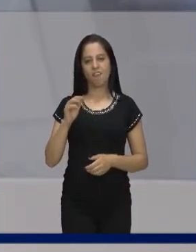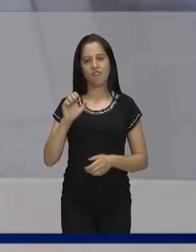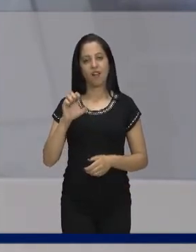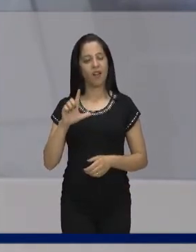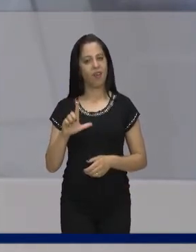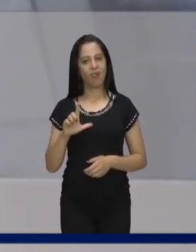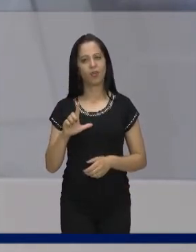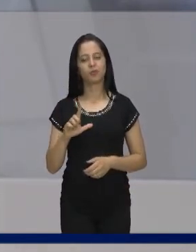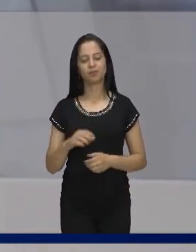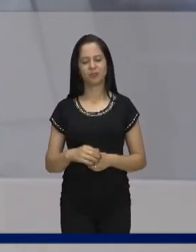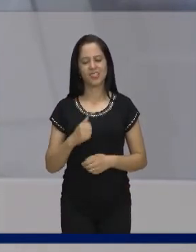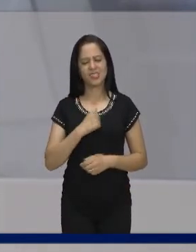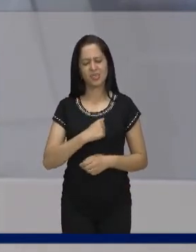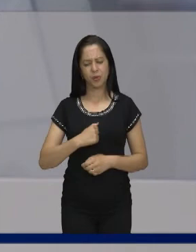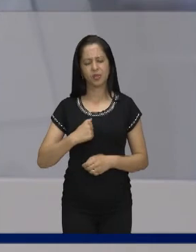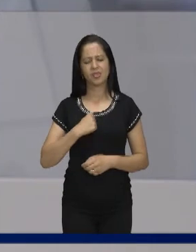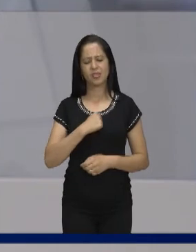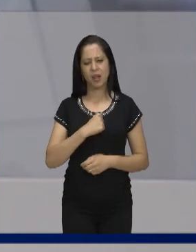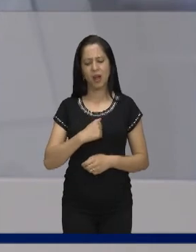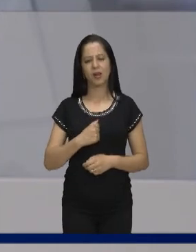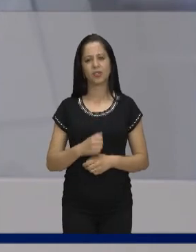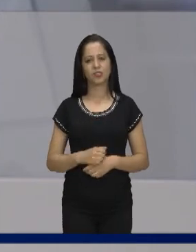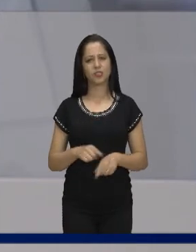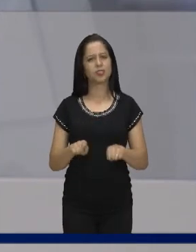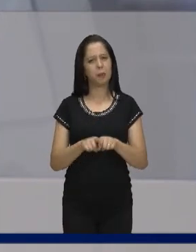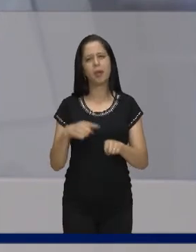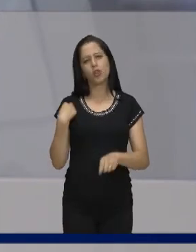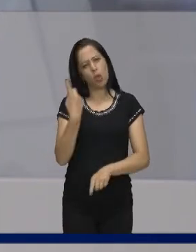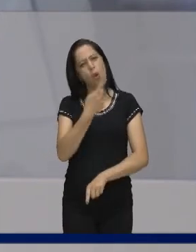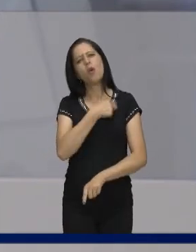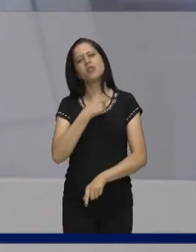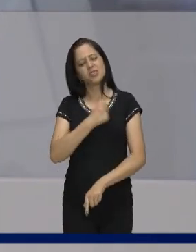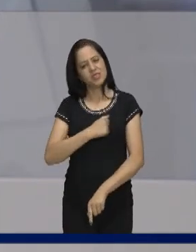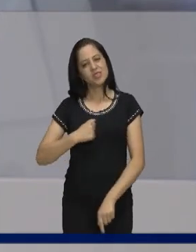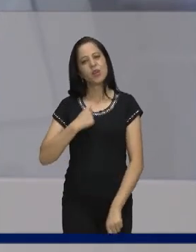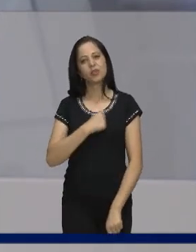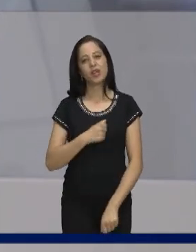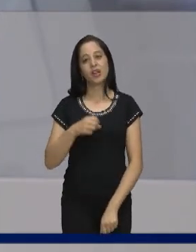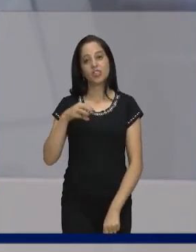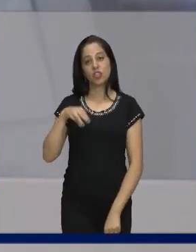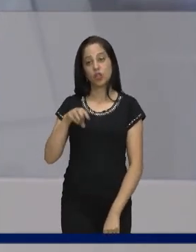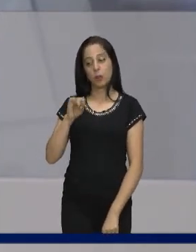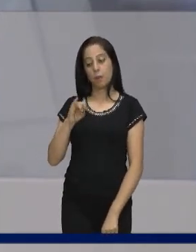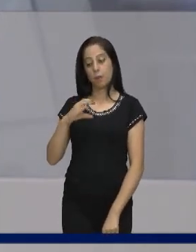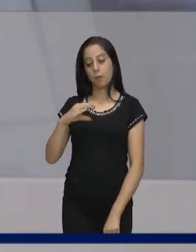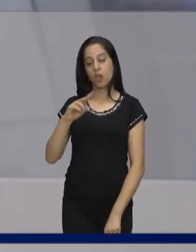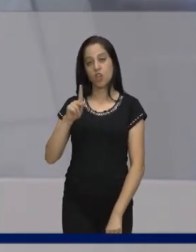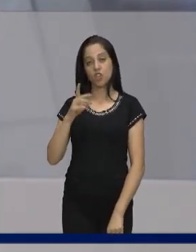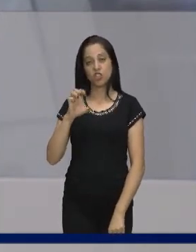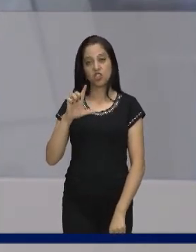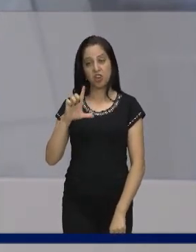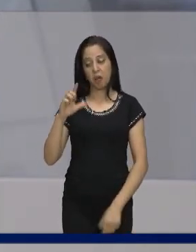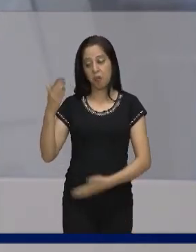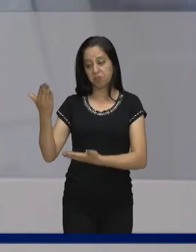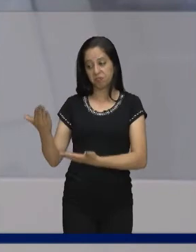falta que ele faz para vocês, falta que faz para nós. Michel era uma pessoa